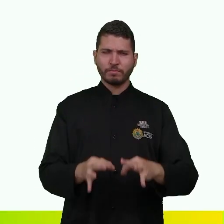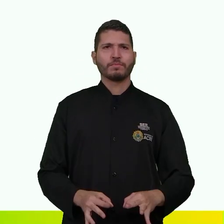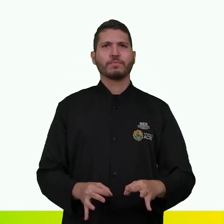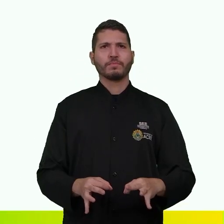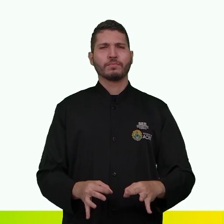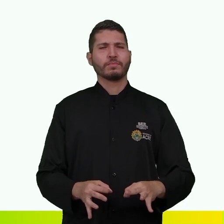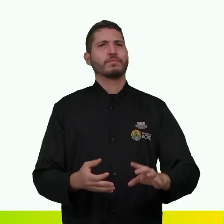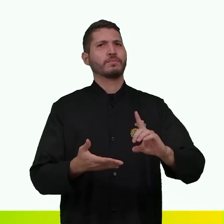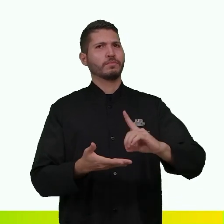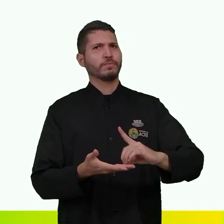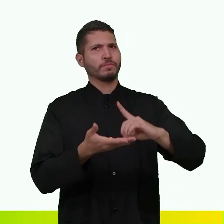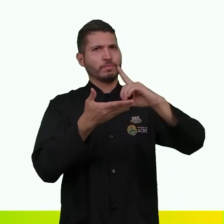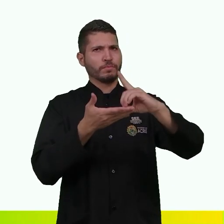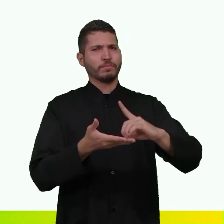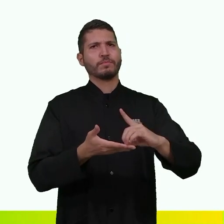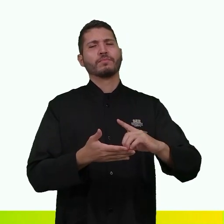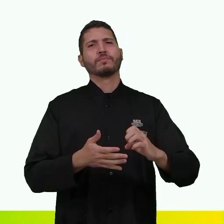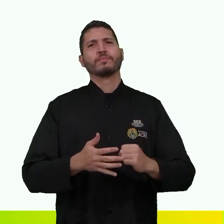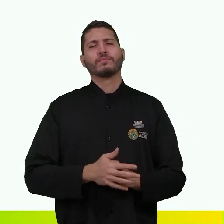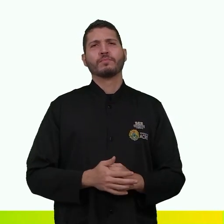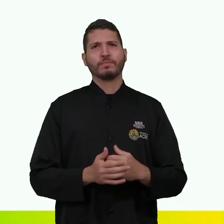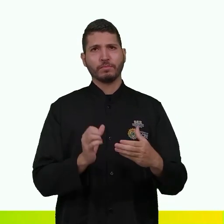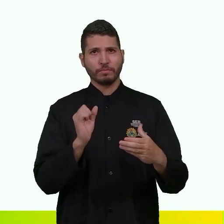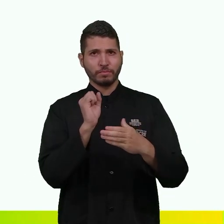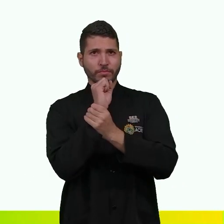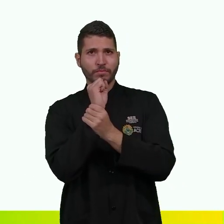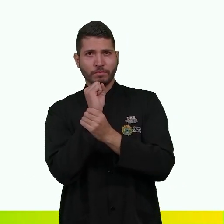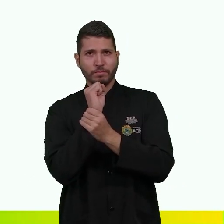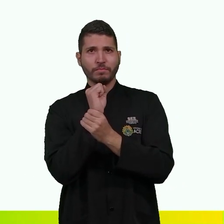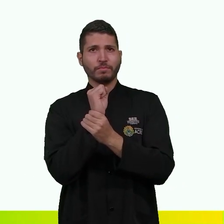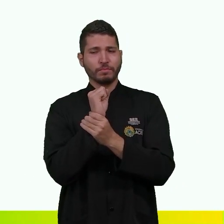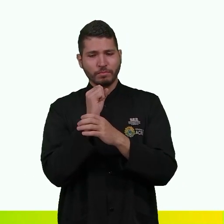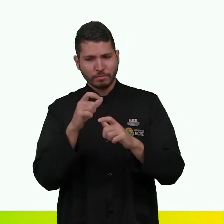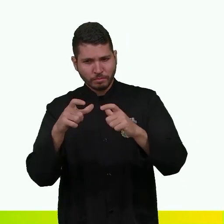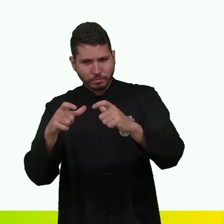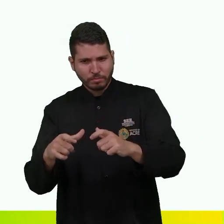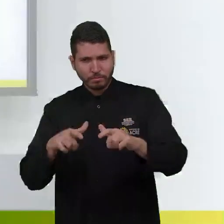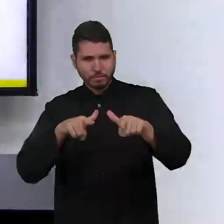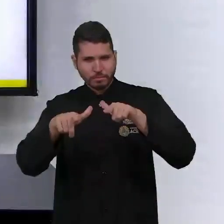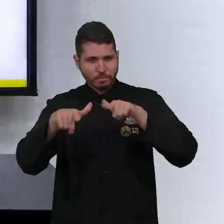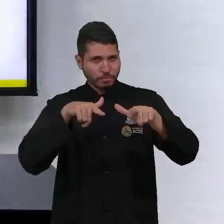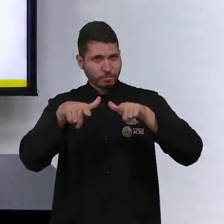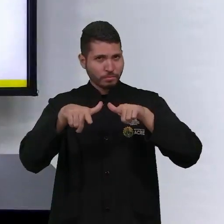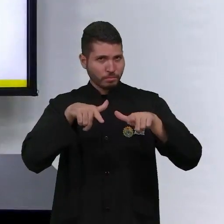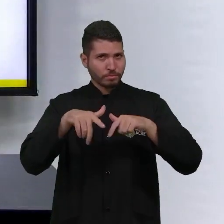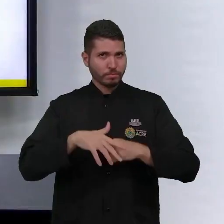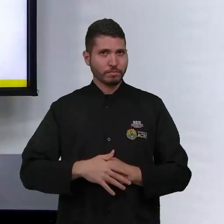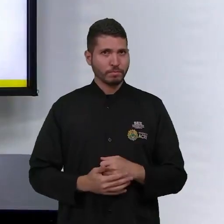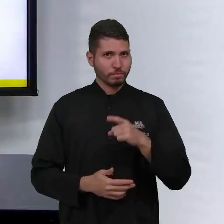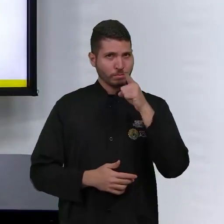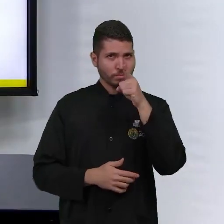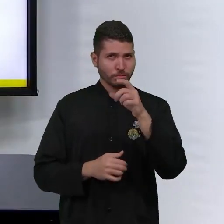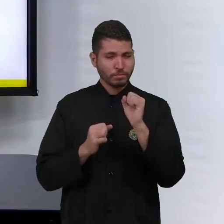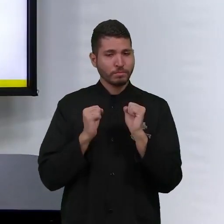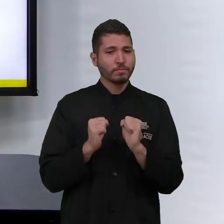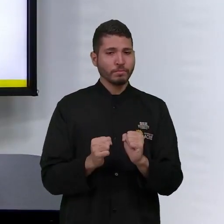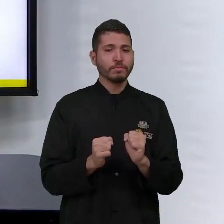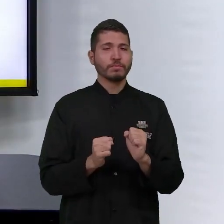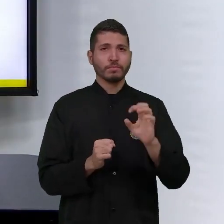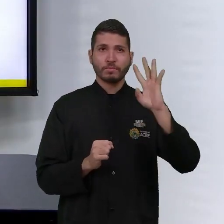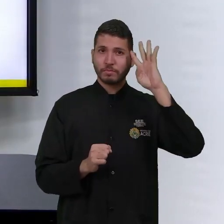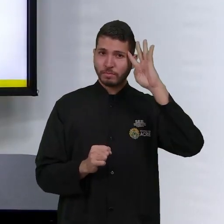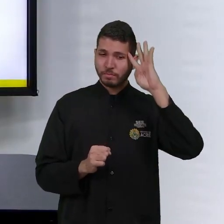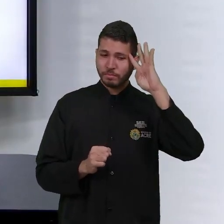condições dignas de segurança no ambiente laboral. Você pode decidir trabalhar